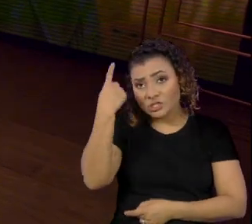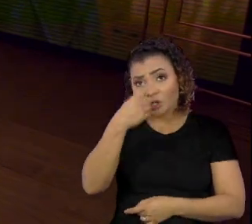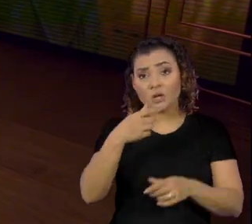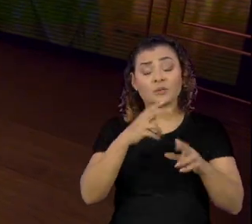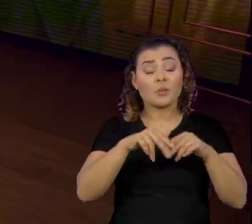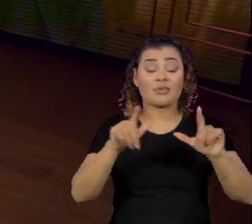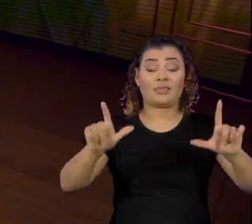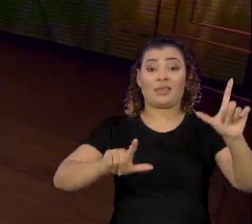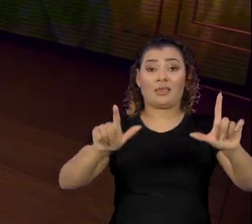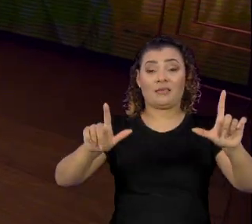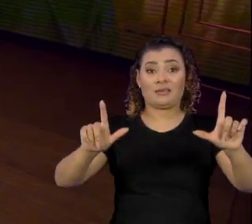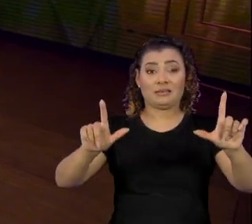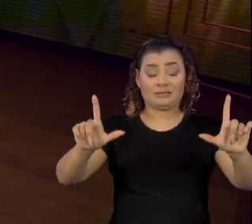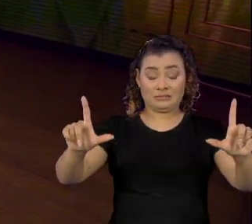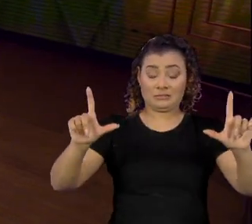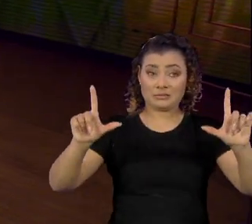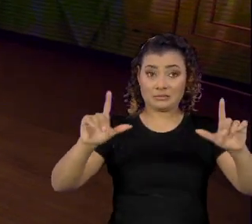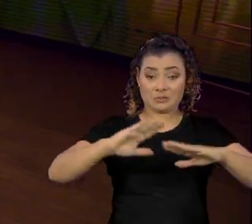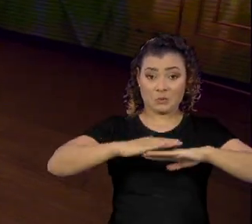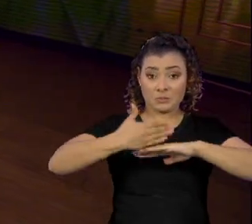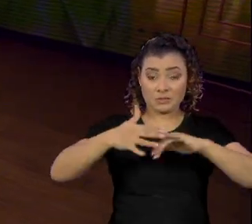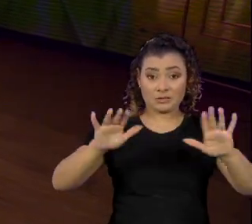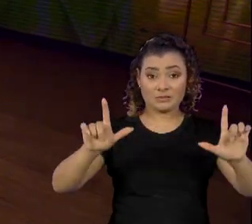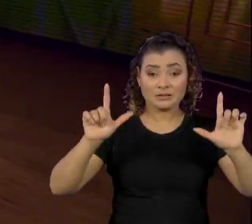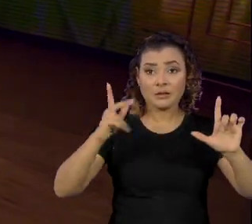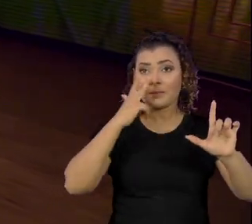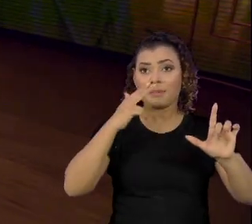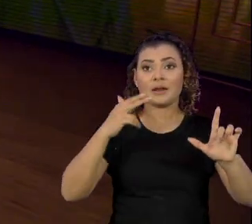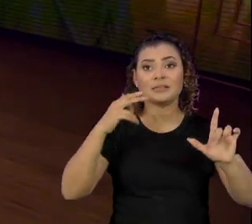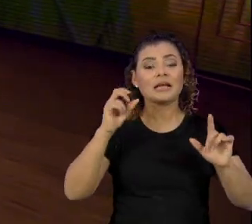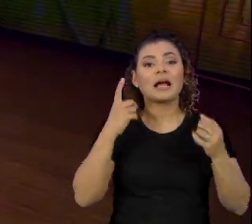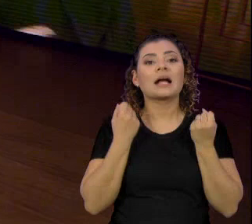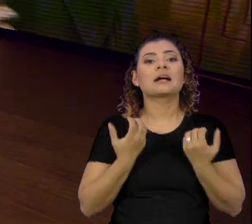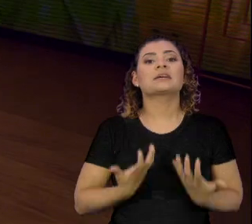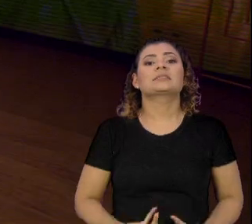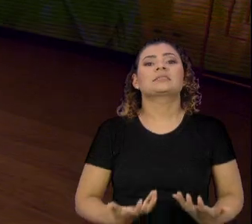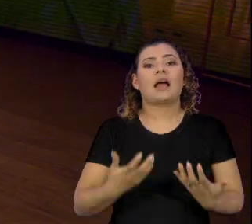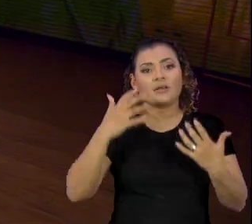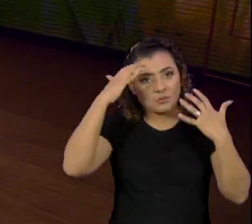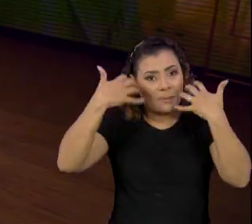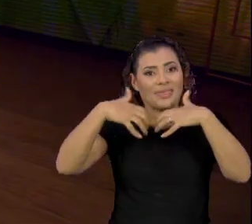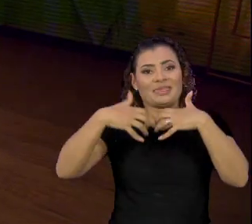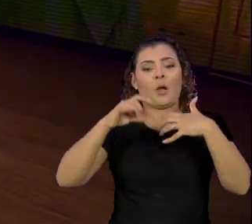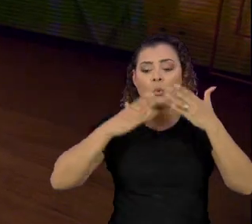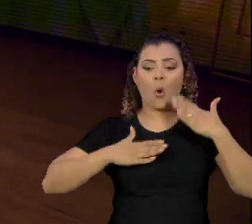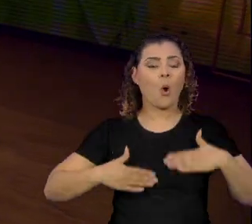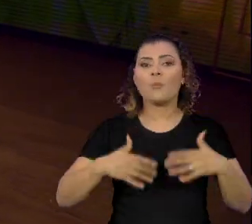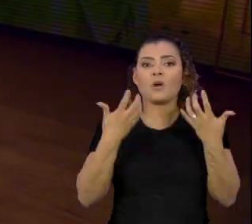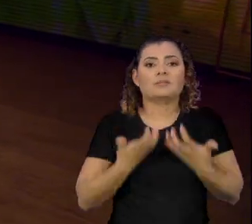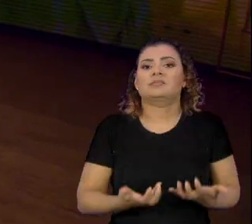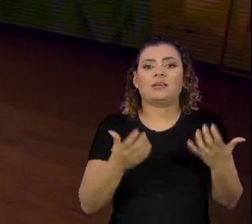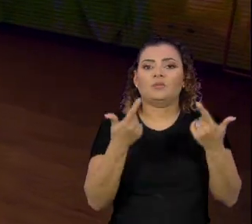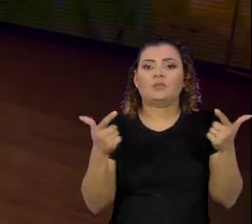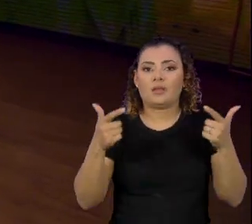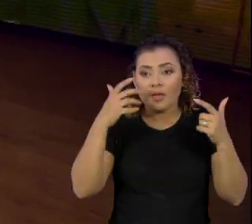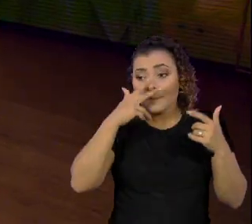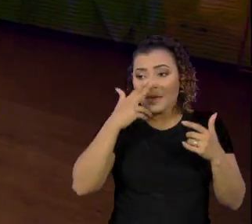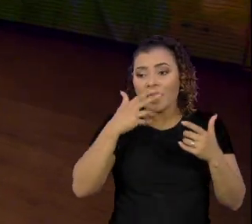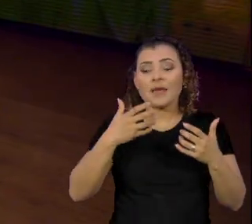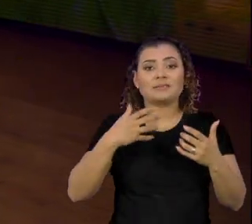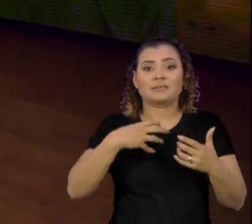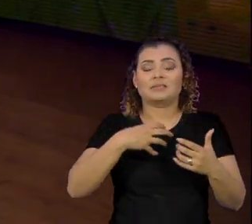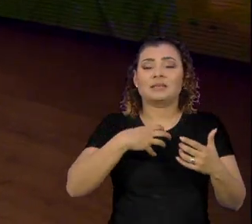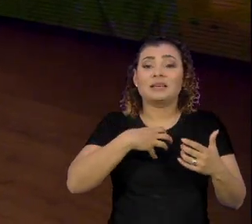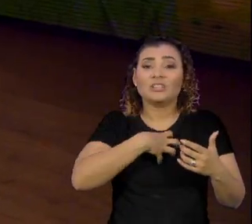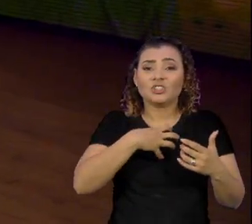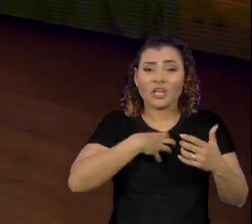de uma tela, assim. Parecia que o cansaço era só mental, sabe? Você não tinha um cansaço do corpo, você não tinha um cansaço do contato físico, mas ao